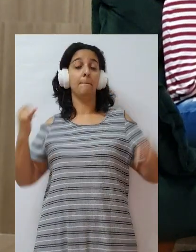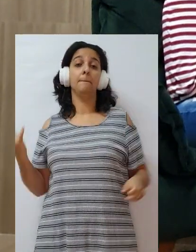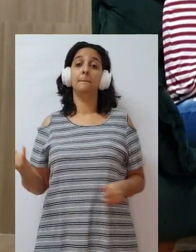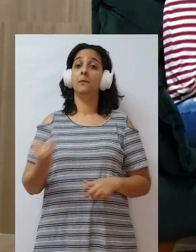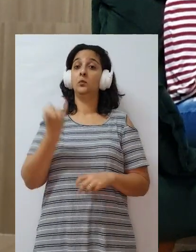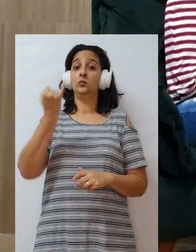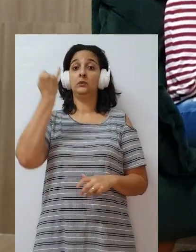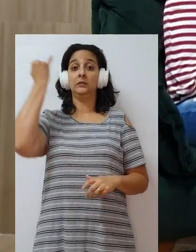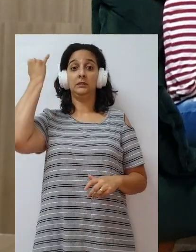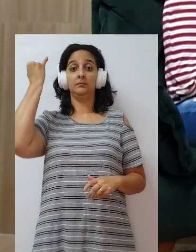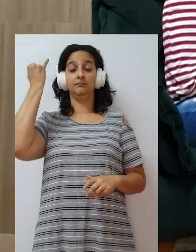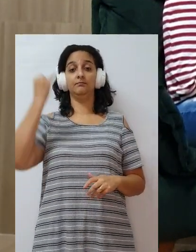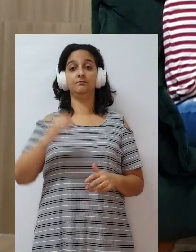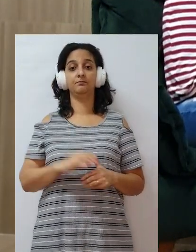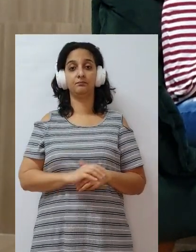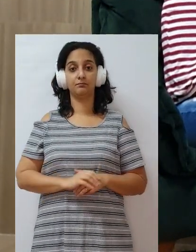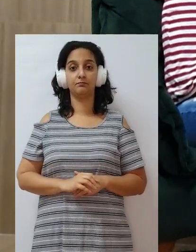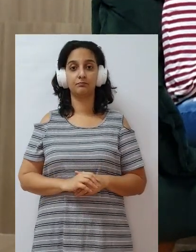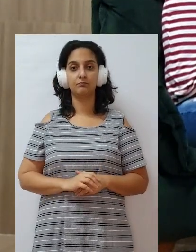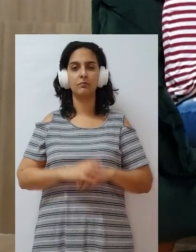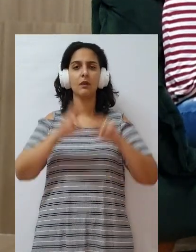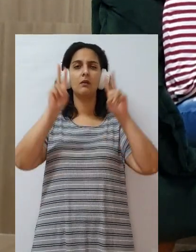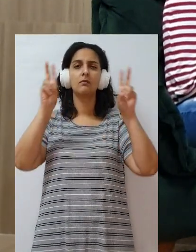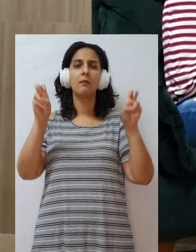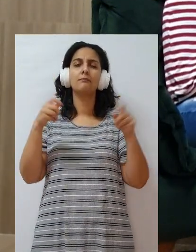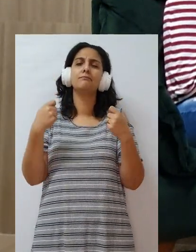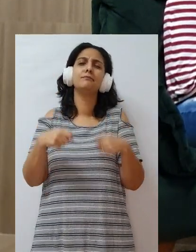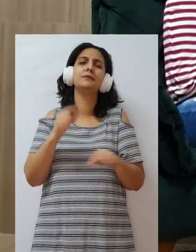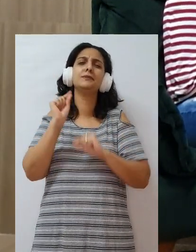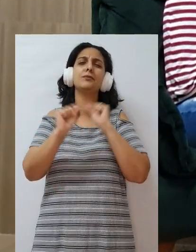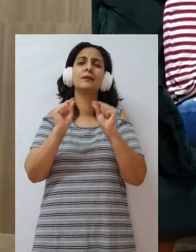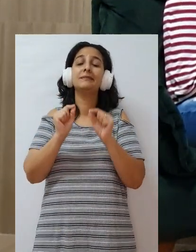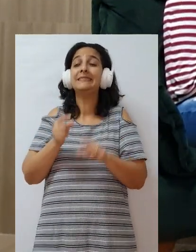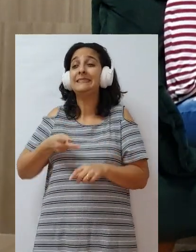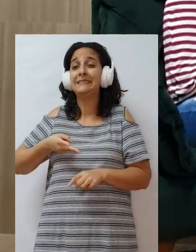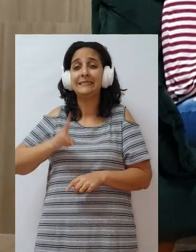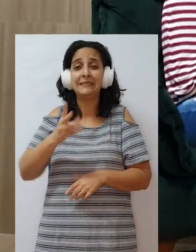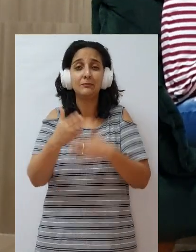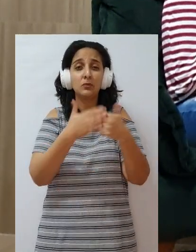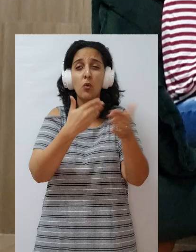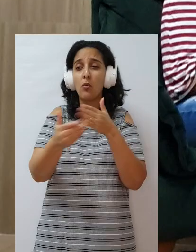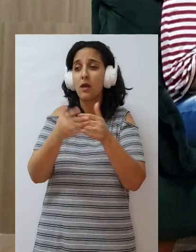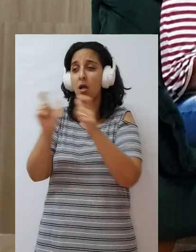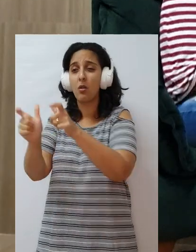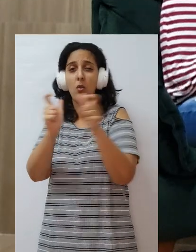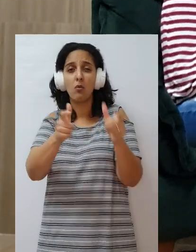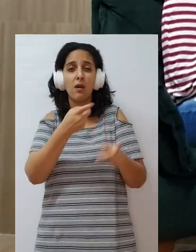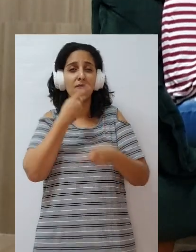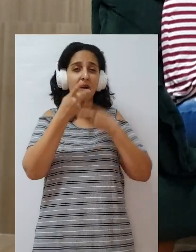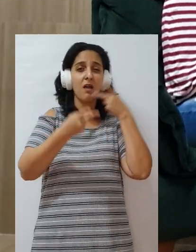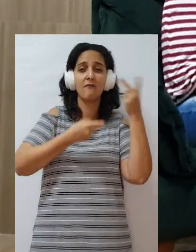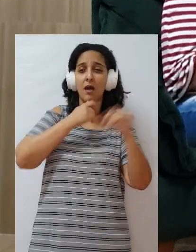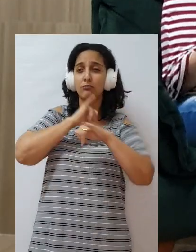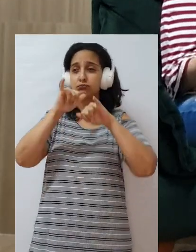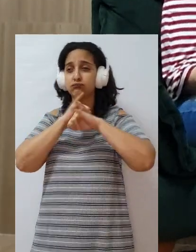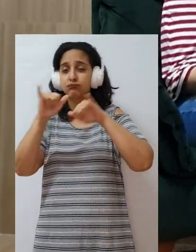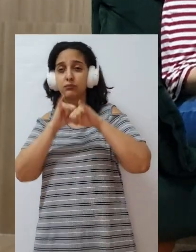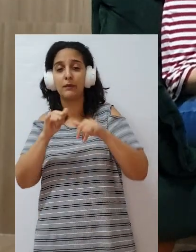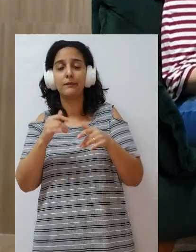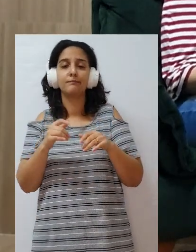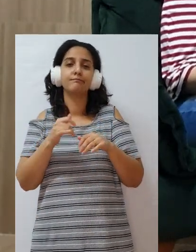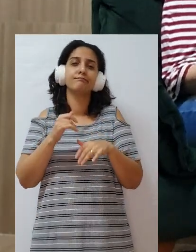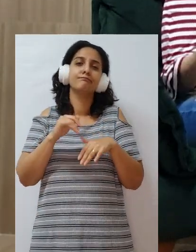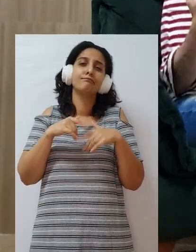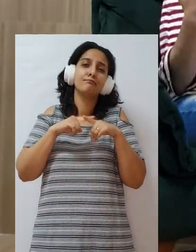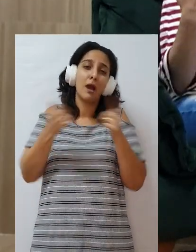é importantíssimo e a gente acha assim, que é um tema que deveria ser falado sempre, a todo momento, em todos os lugares. Infelizmente